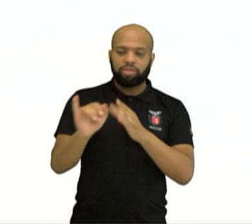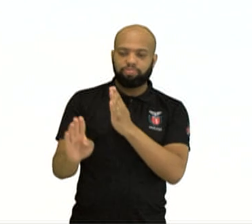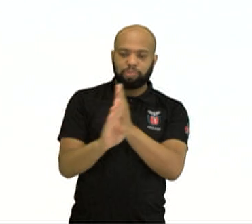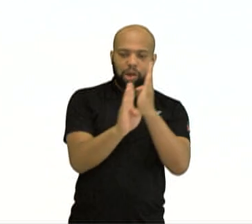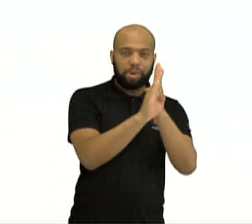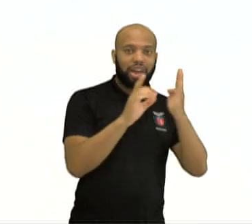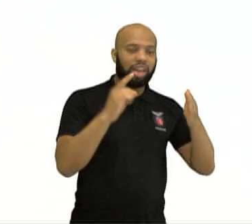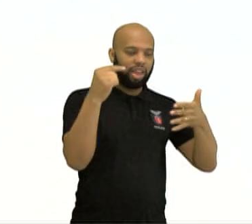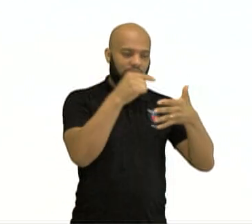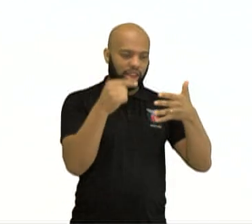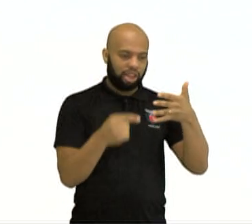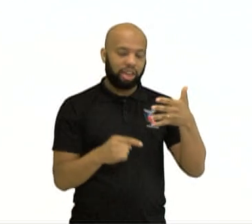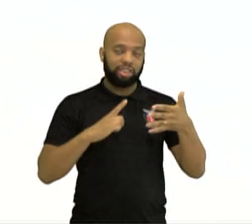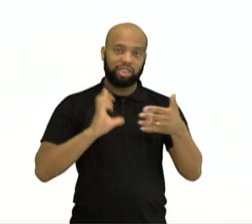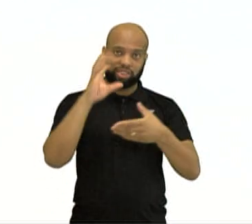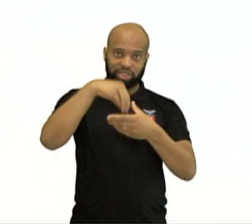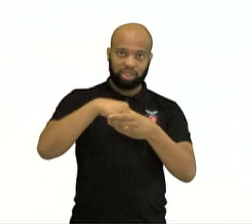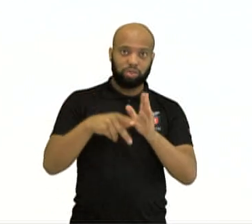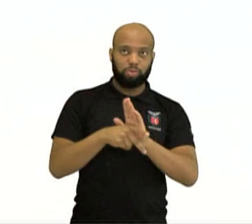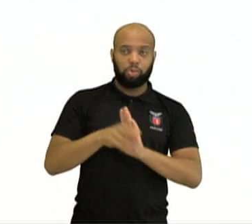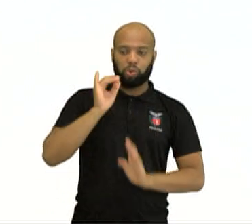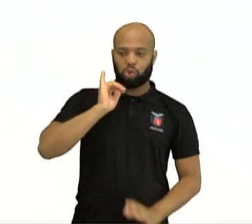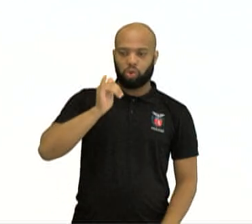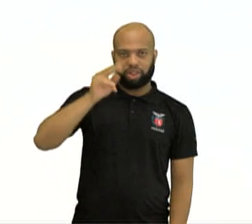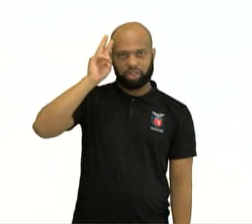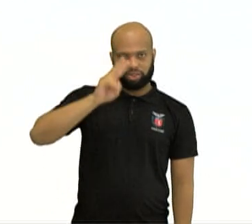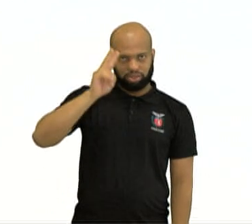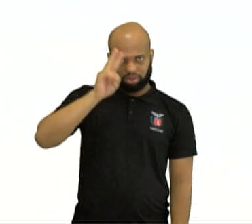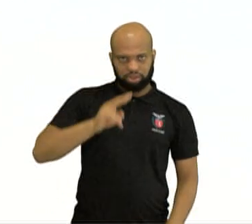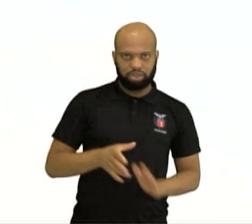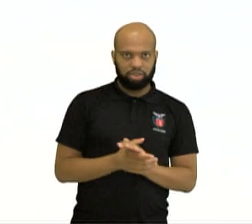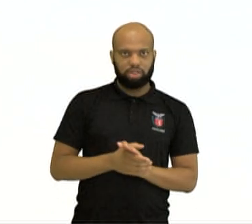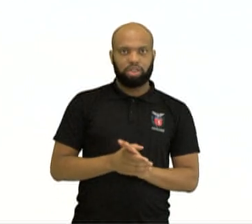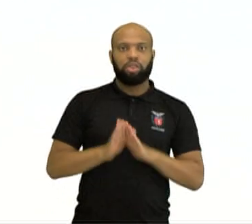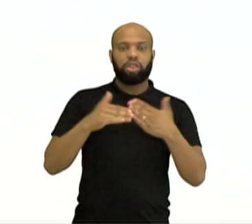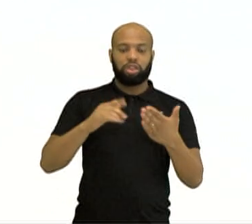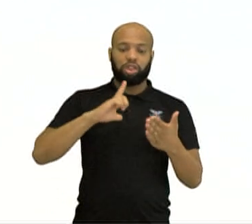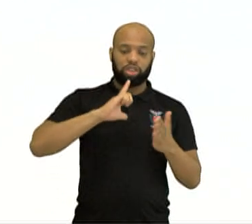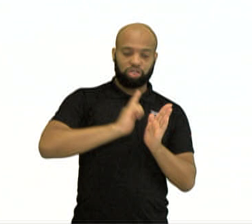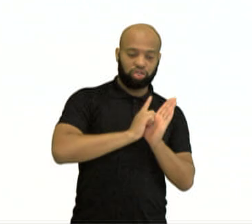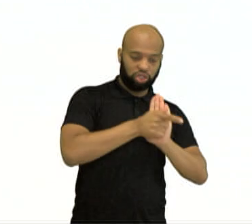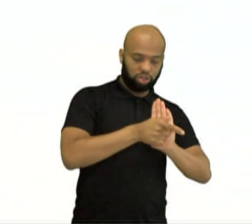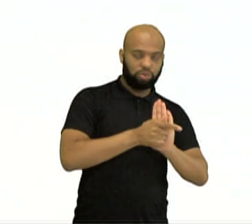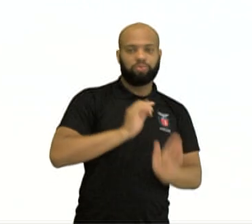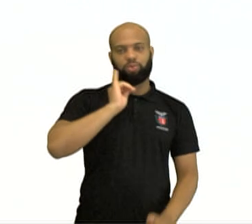que constroem a narrativa. Claro, conto pertence ao gênero narrativo.